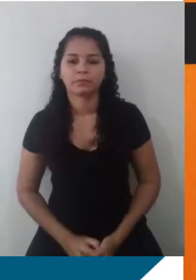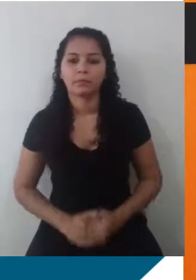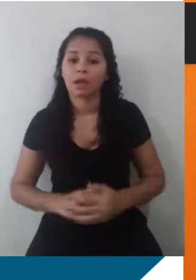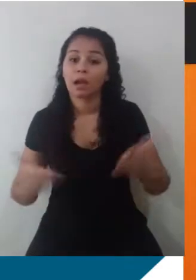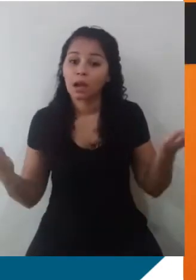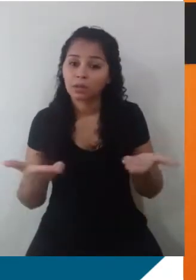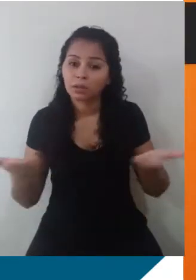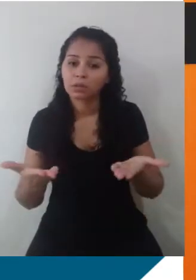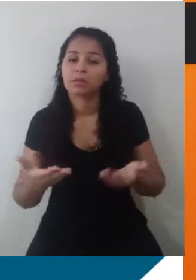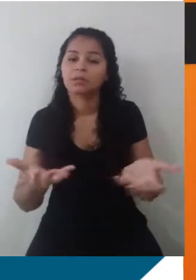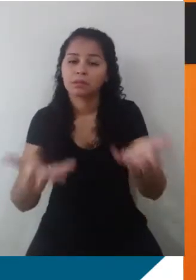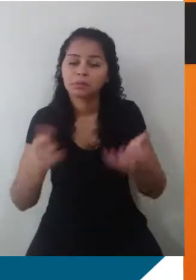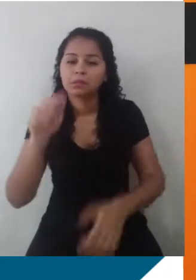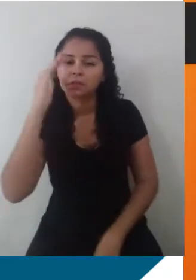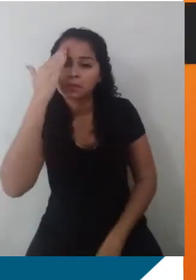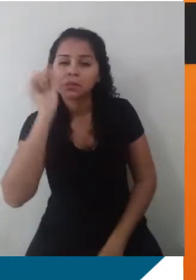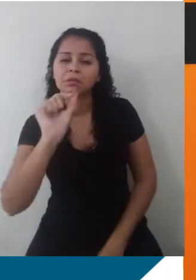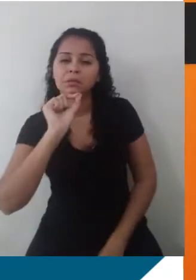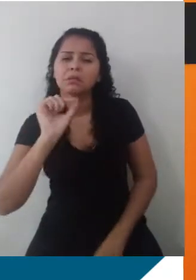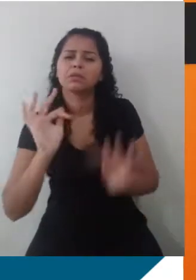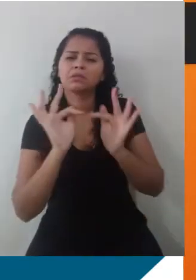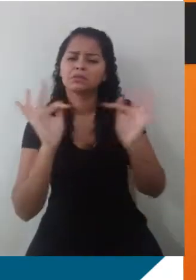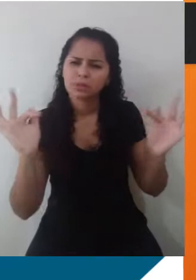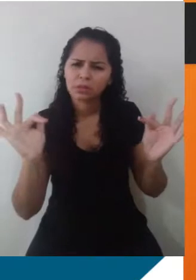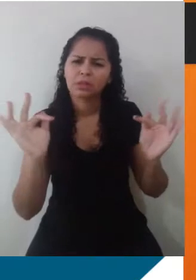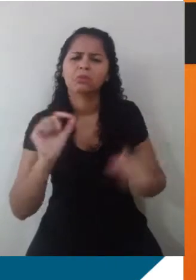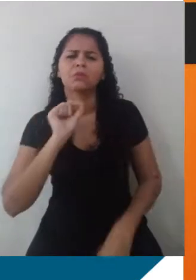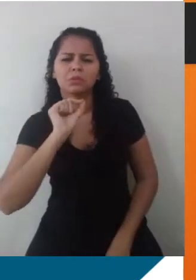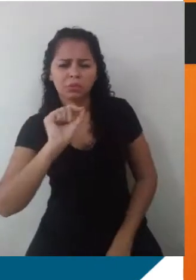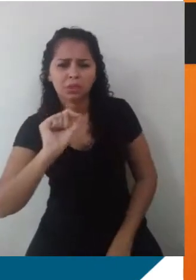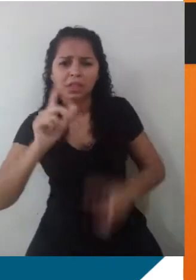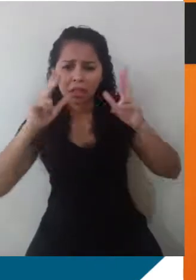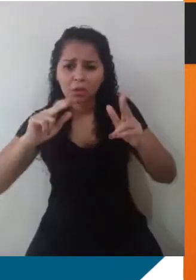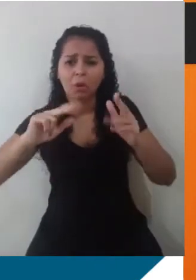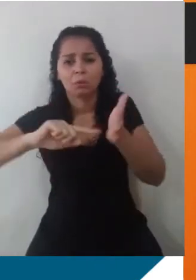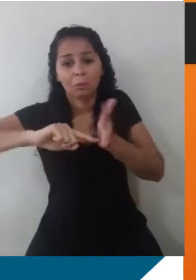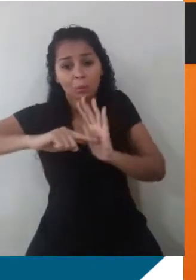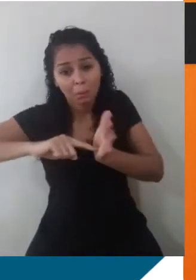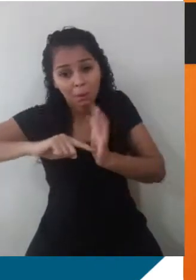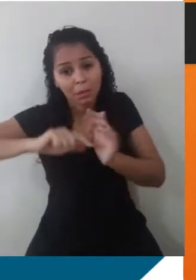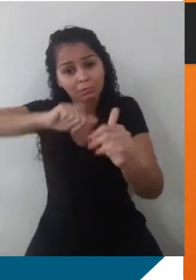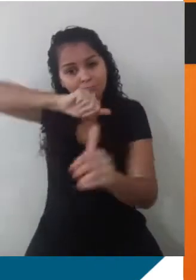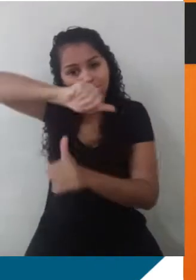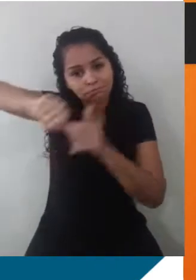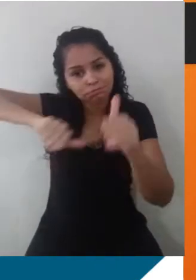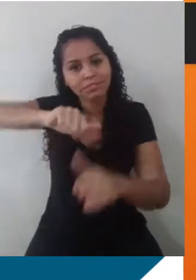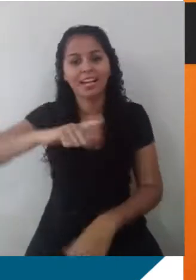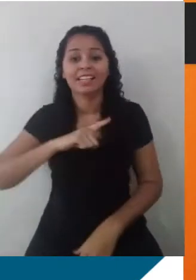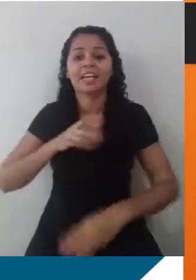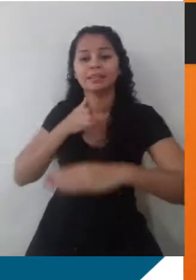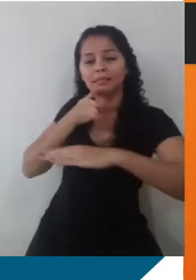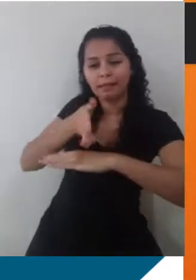mais nada, eu quero que você entenda o que é uma função. Uma função funciona como uma máquina transformadora com entrada